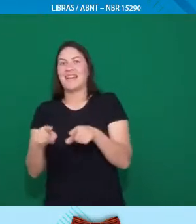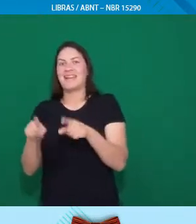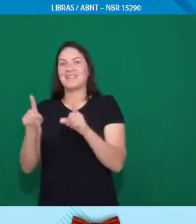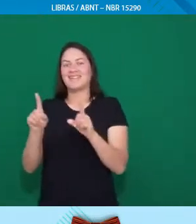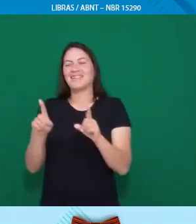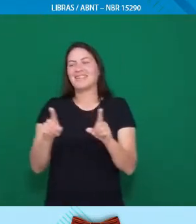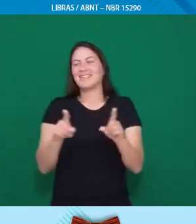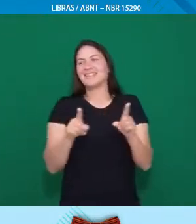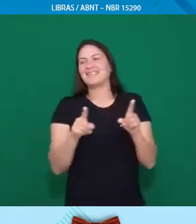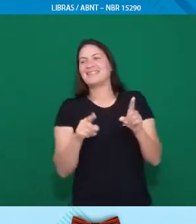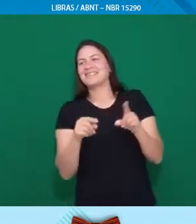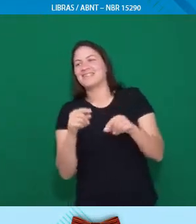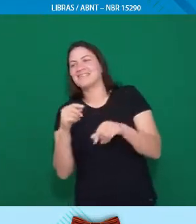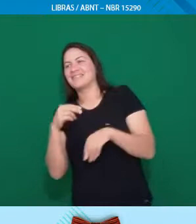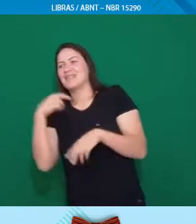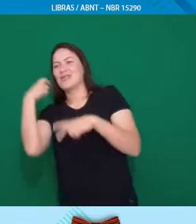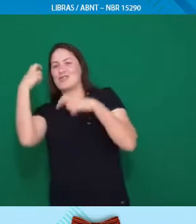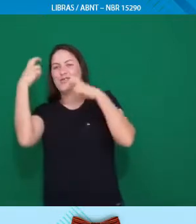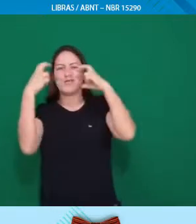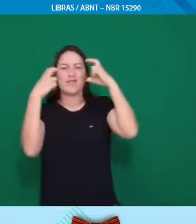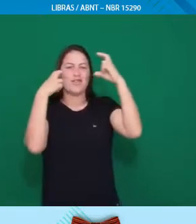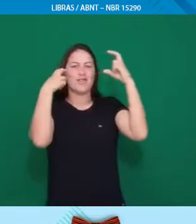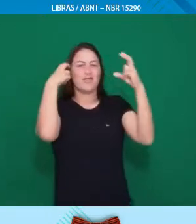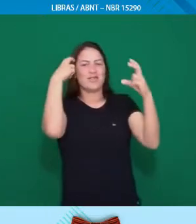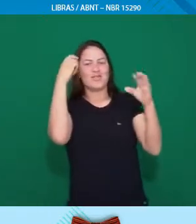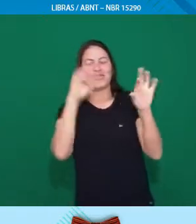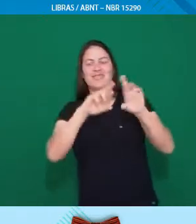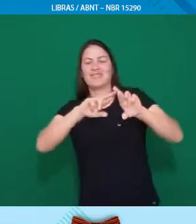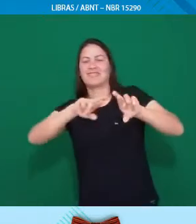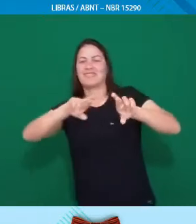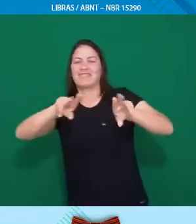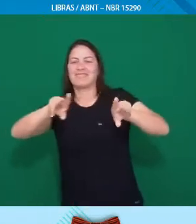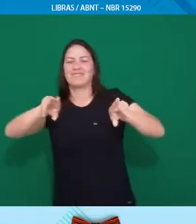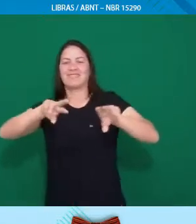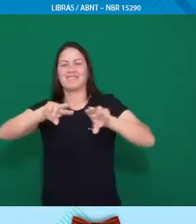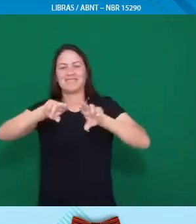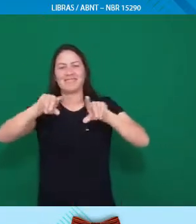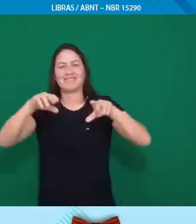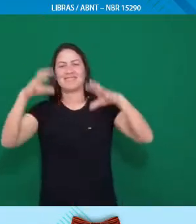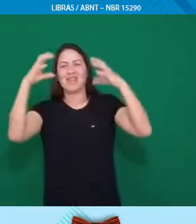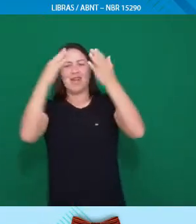atende para levar ajudar tudo vai ser diferente